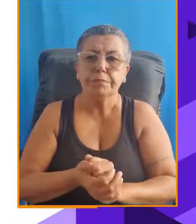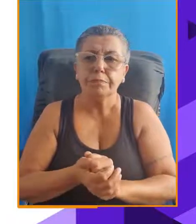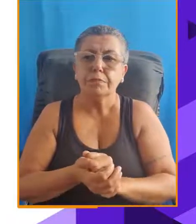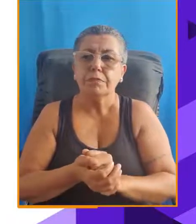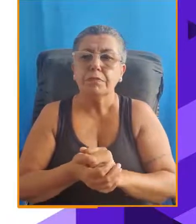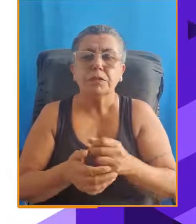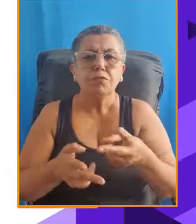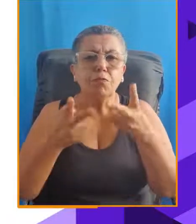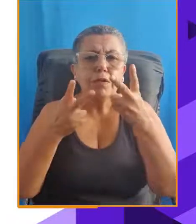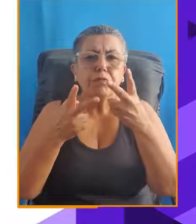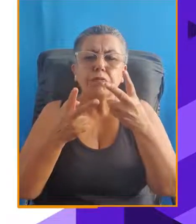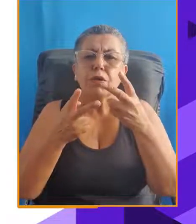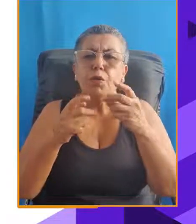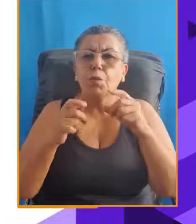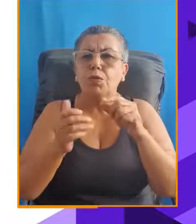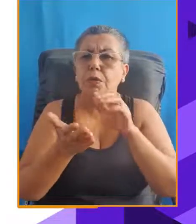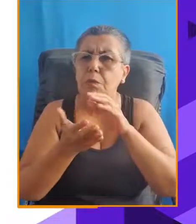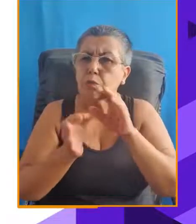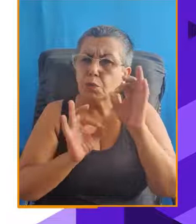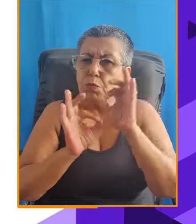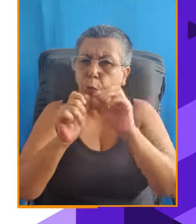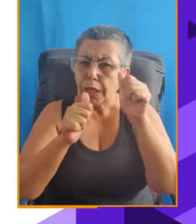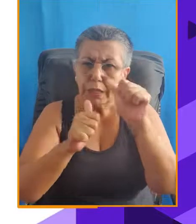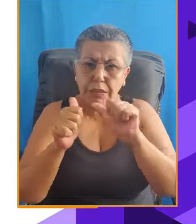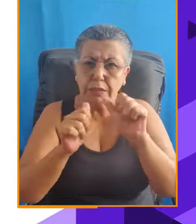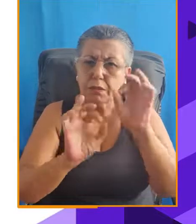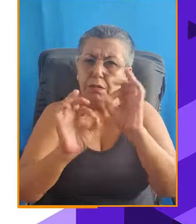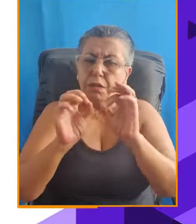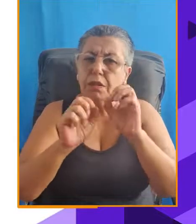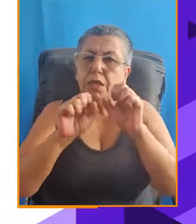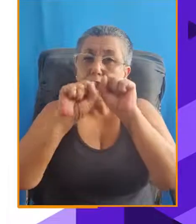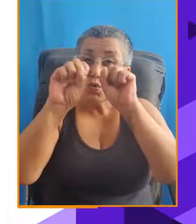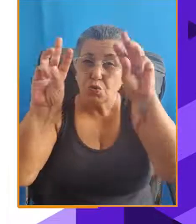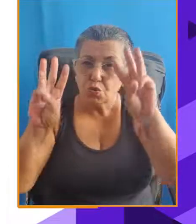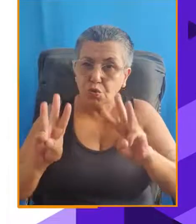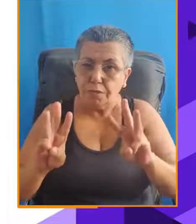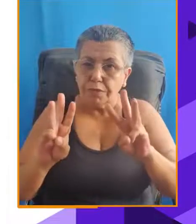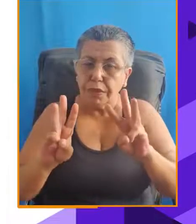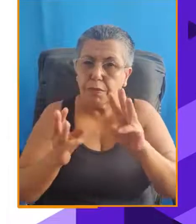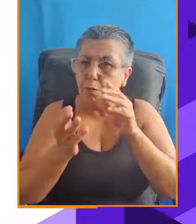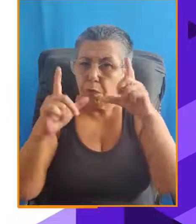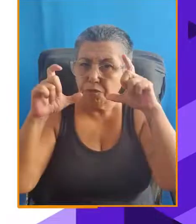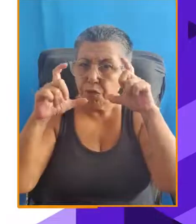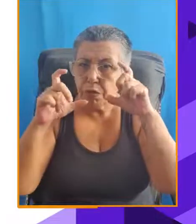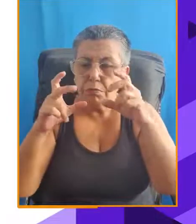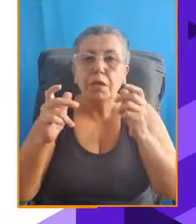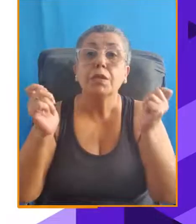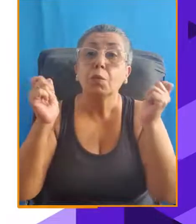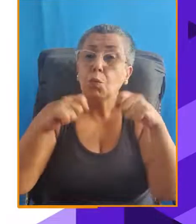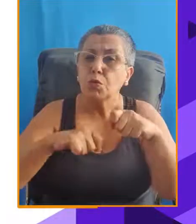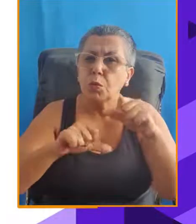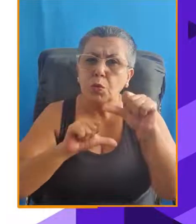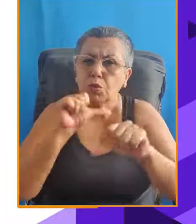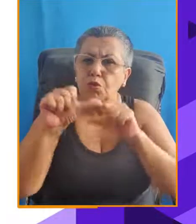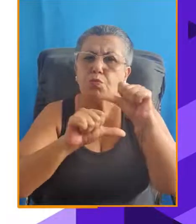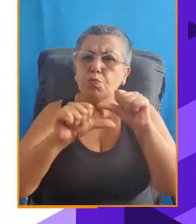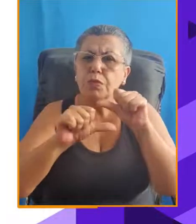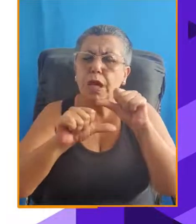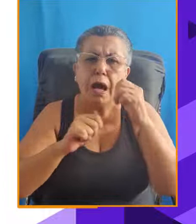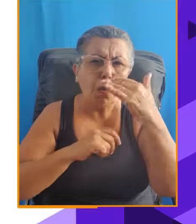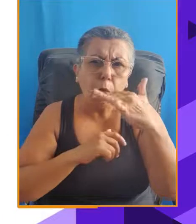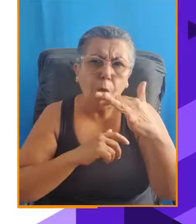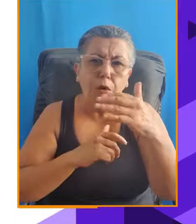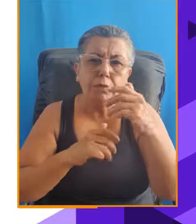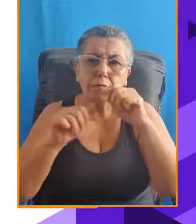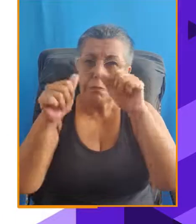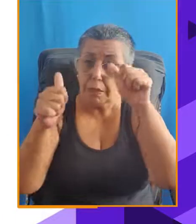Quando se faz a edição de uma fotografia em softwares próprios para isso, tu vais encontrar a possibilidade de alterar o matiz da